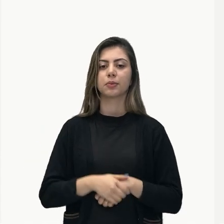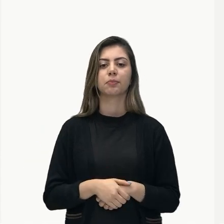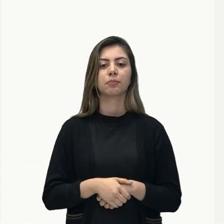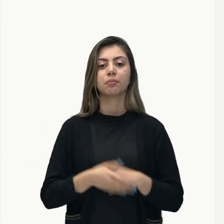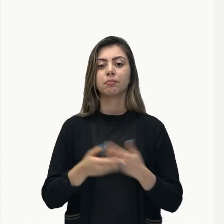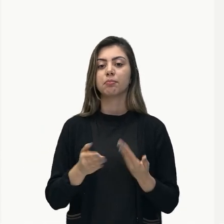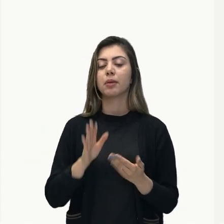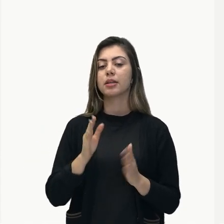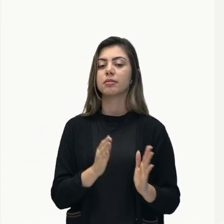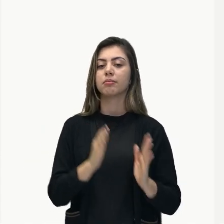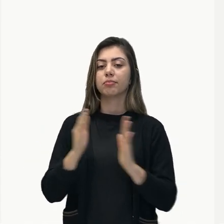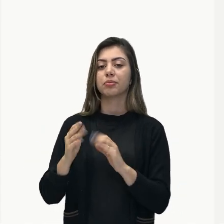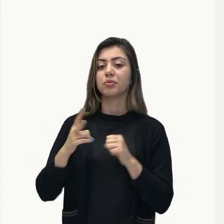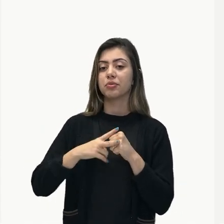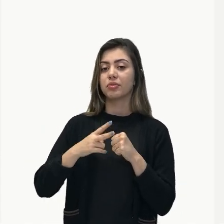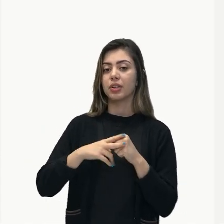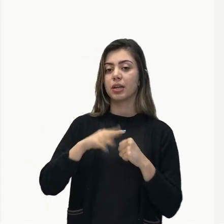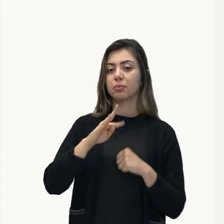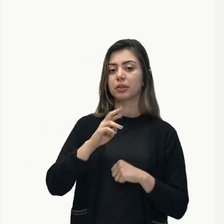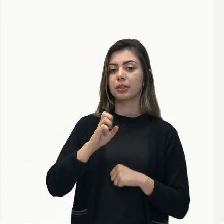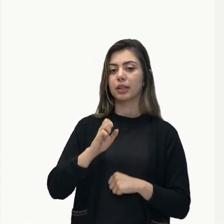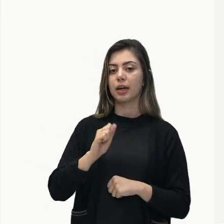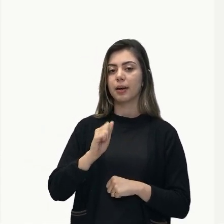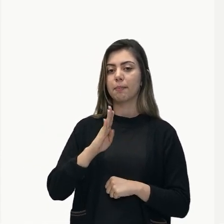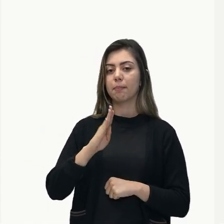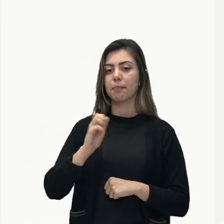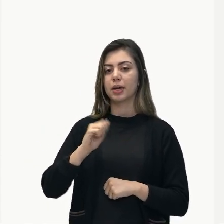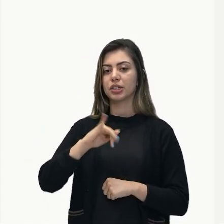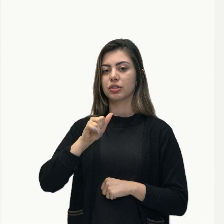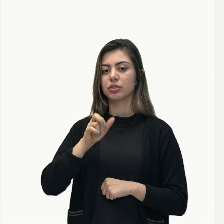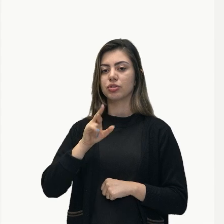vai sobrar? A raiz do verbo.